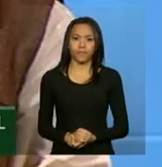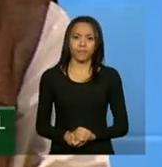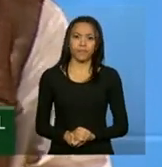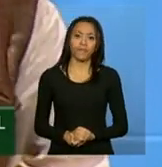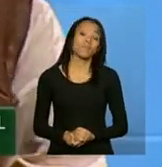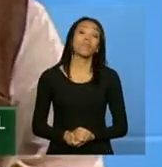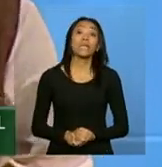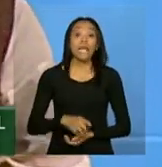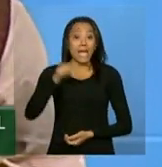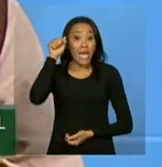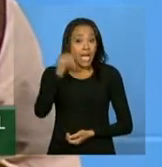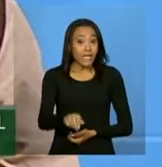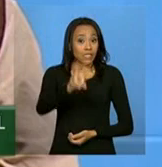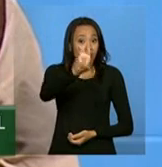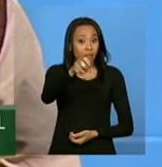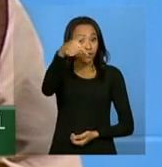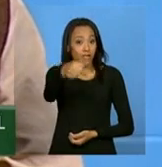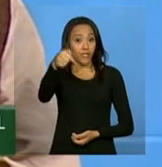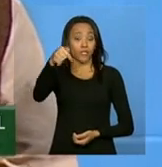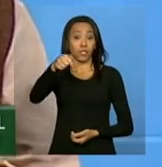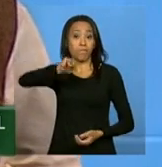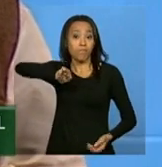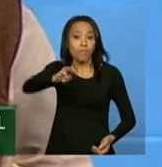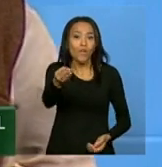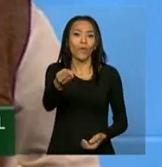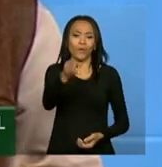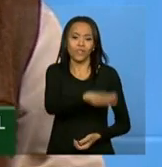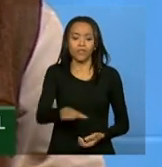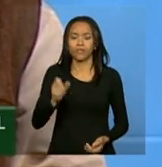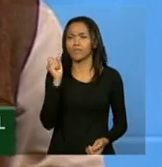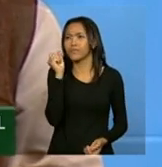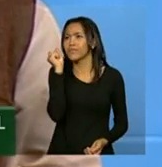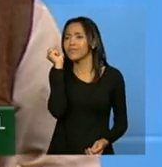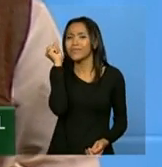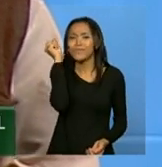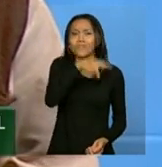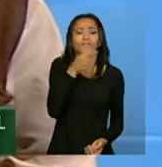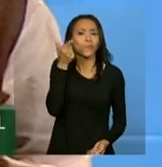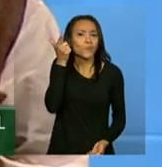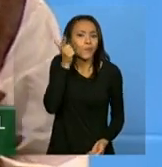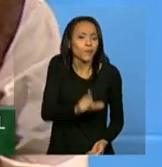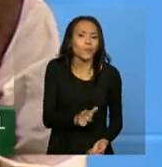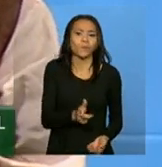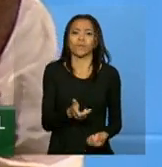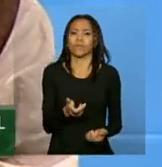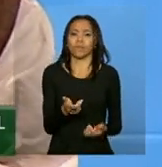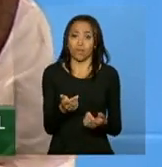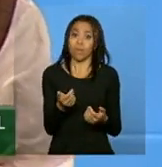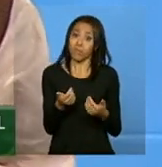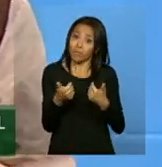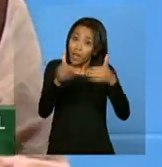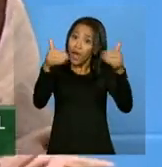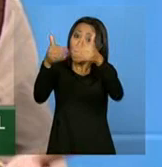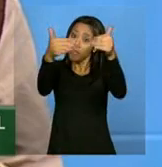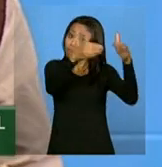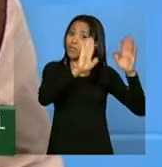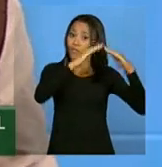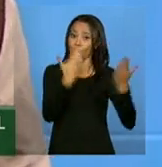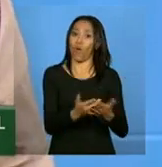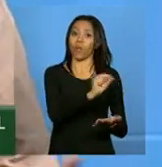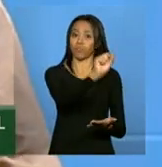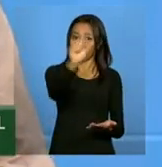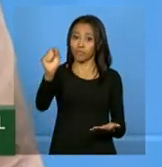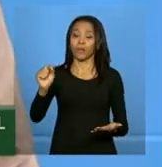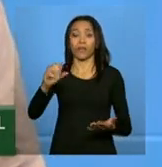Mas esses 57 milhões de crianças são mais difíceis de alcançar. Mesmo se abríssemos novas escolas,